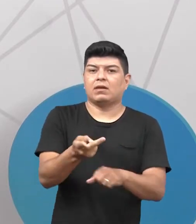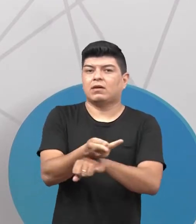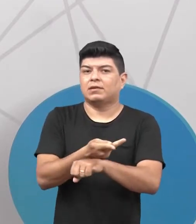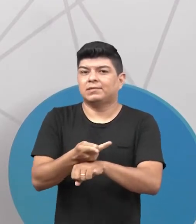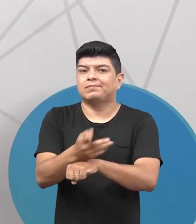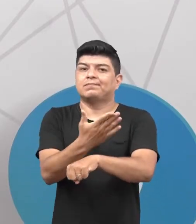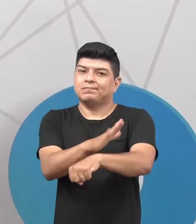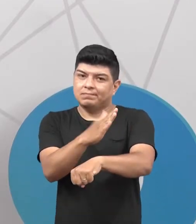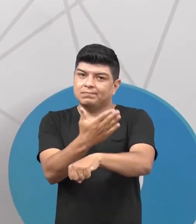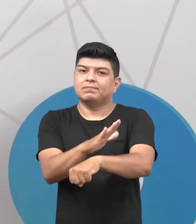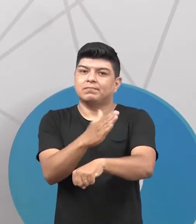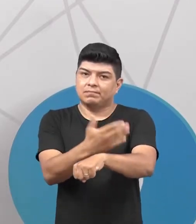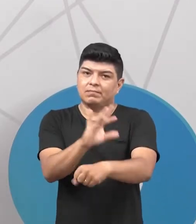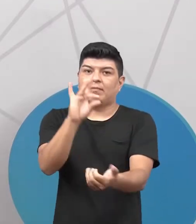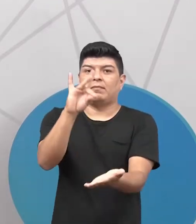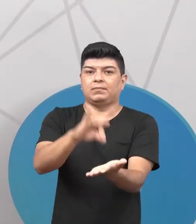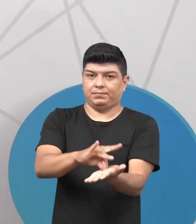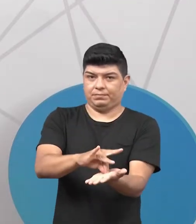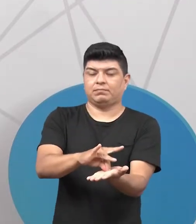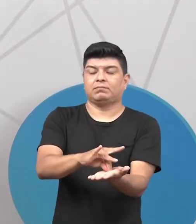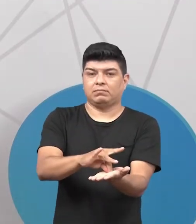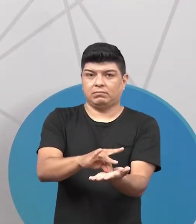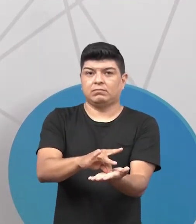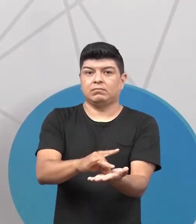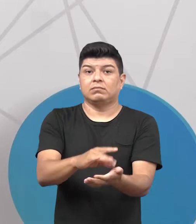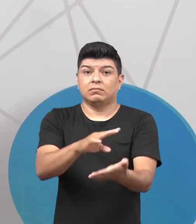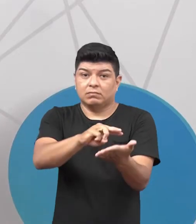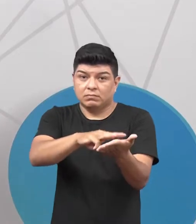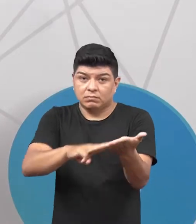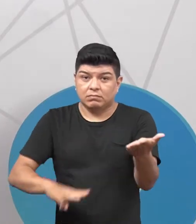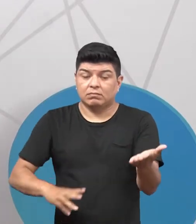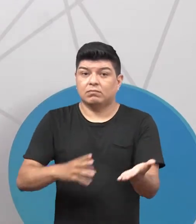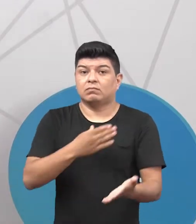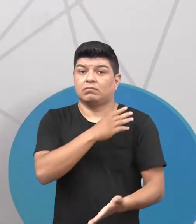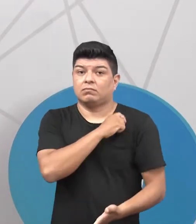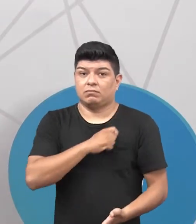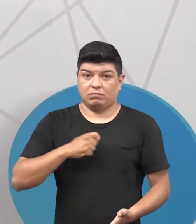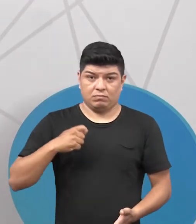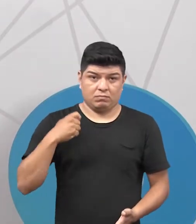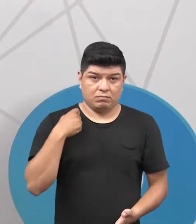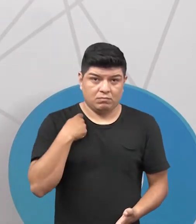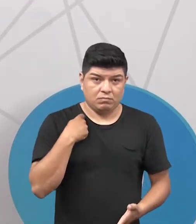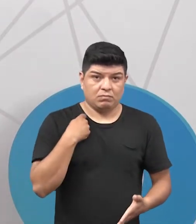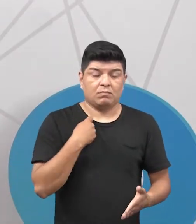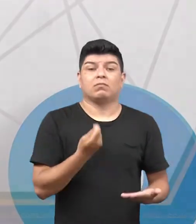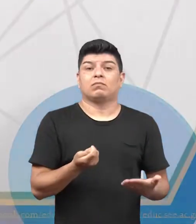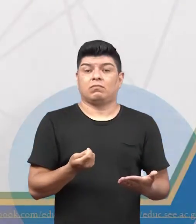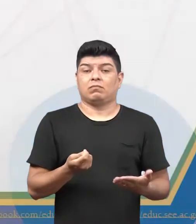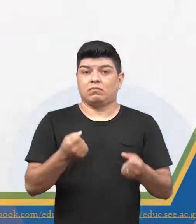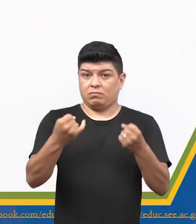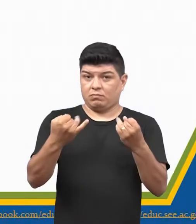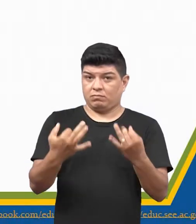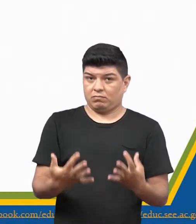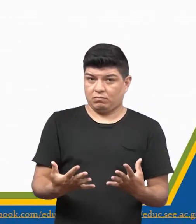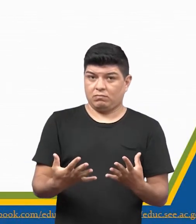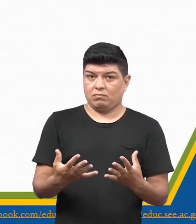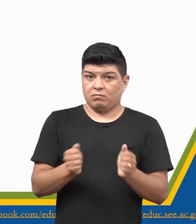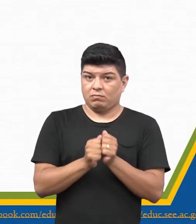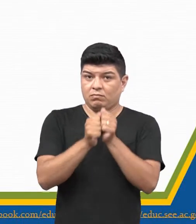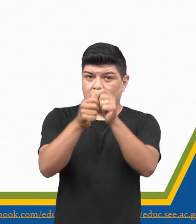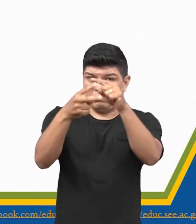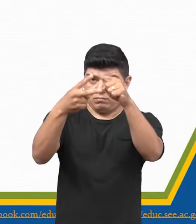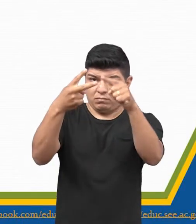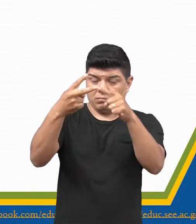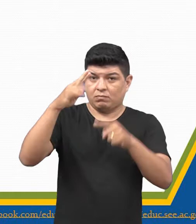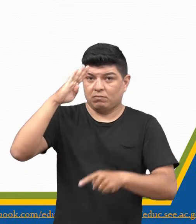procurar praticar a virtude. Então, o método socrático, como eu falei inicialmente, ele é composto por